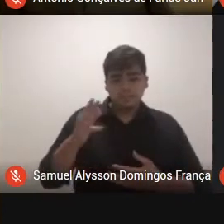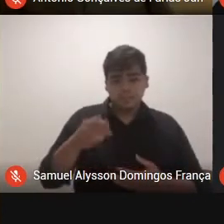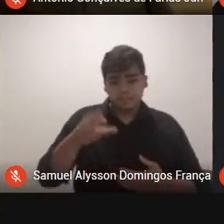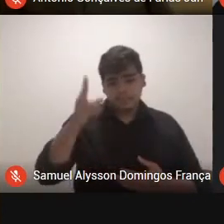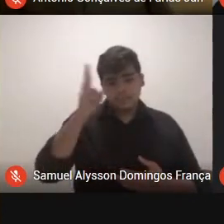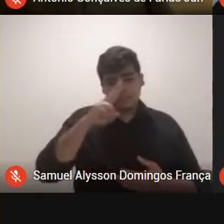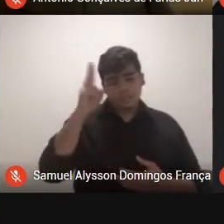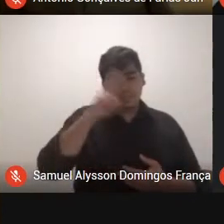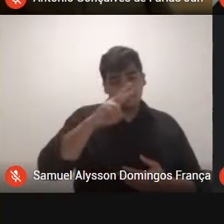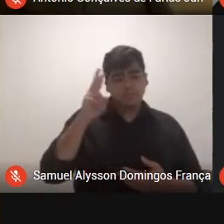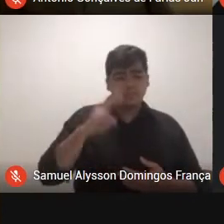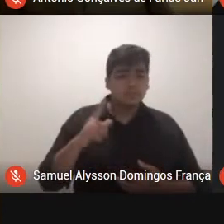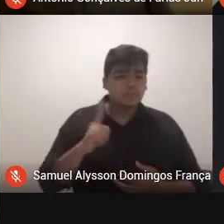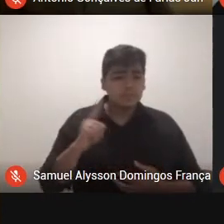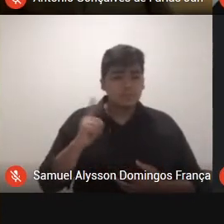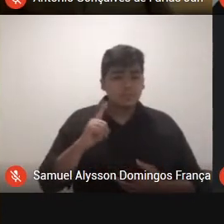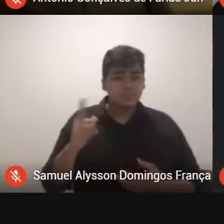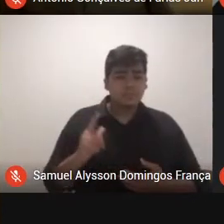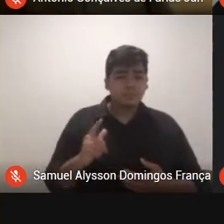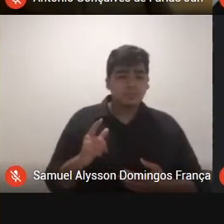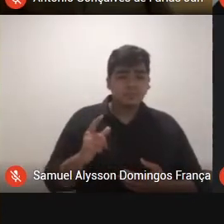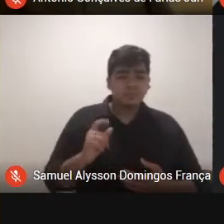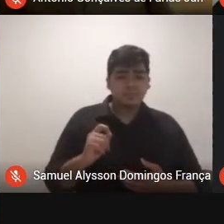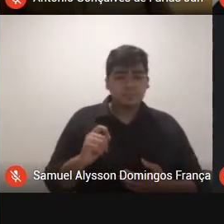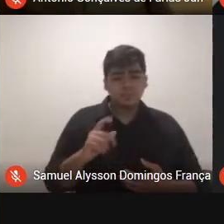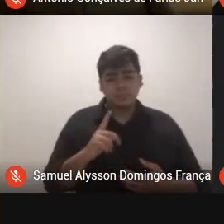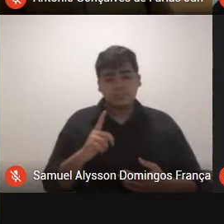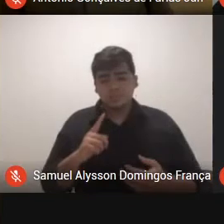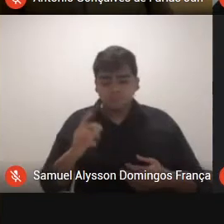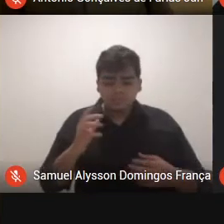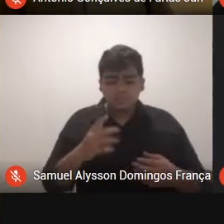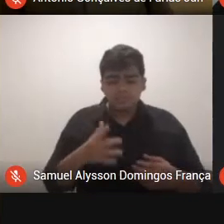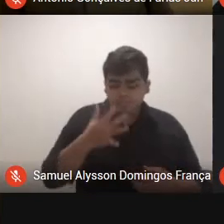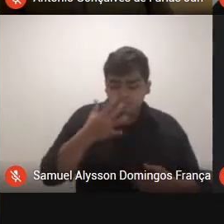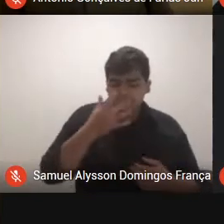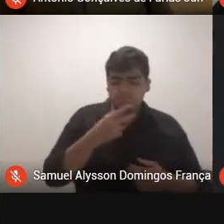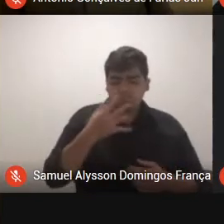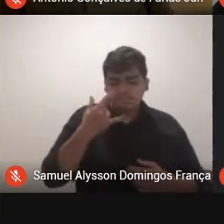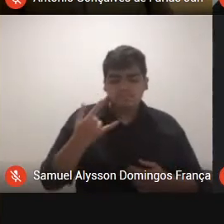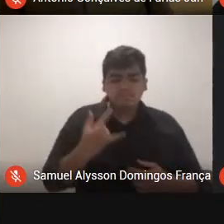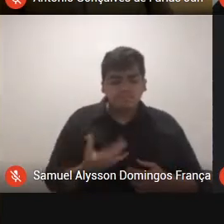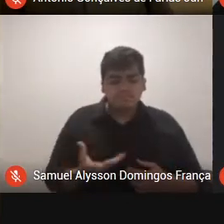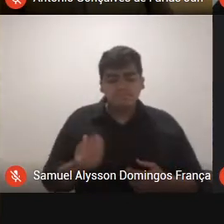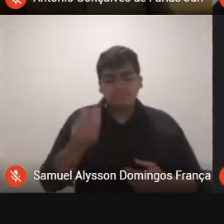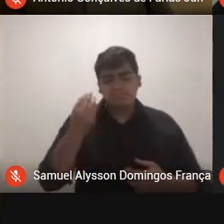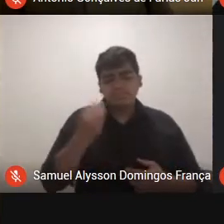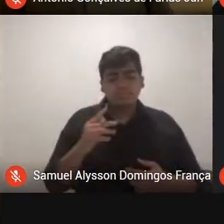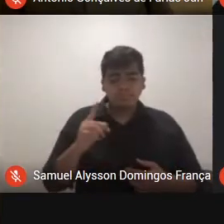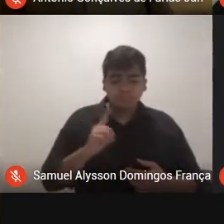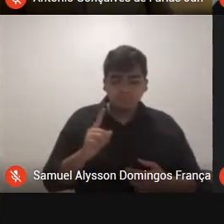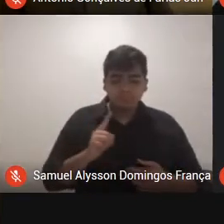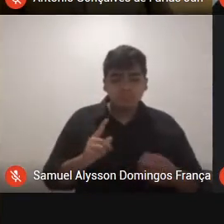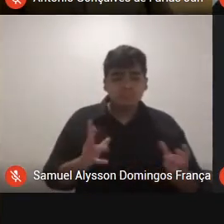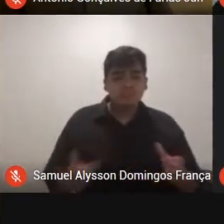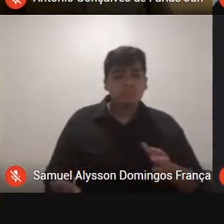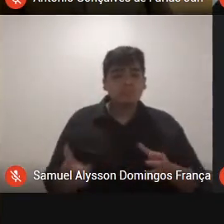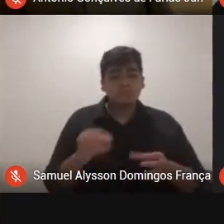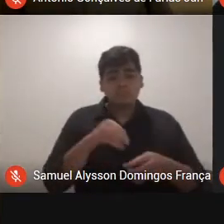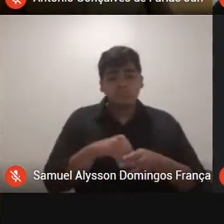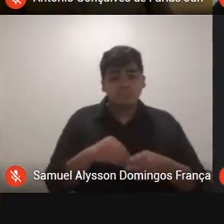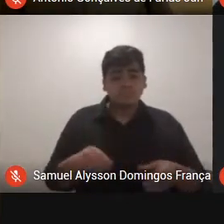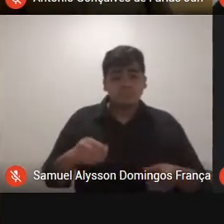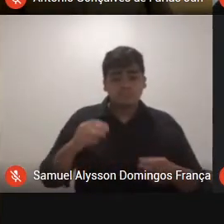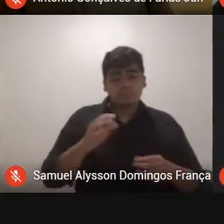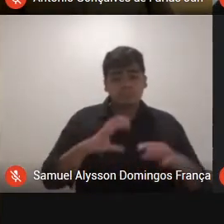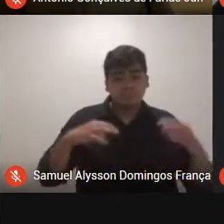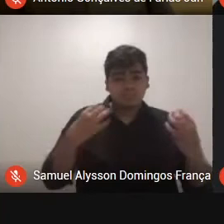gente, falando horas para vocês desse projeto, porque ele nos encantou muito. Um projeto que envolveu muito, né, a comunidade acadêmica,